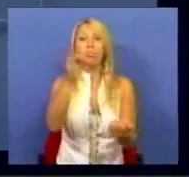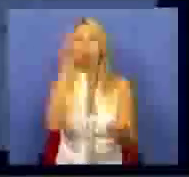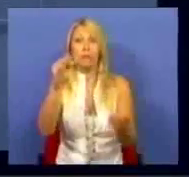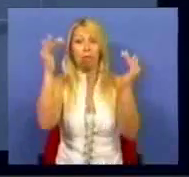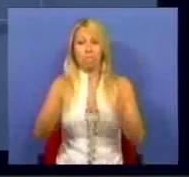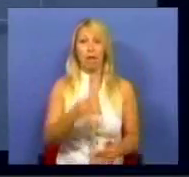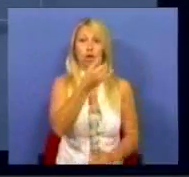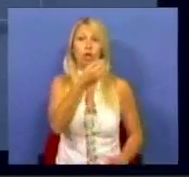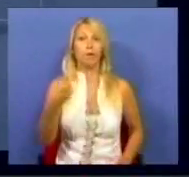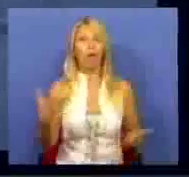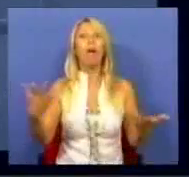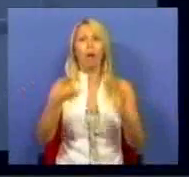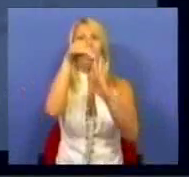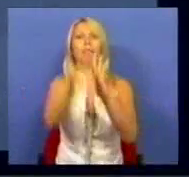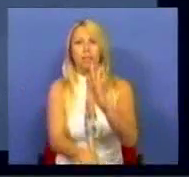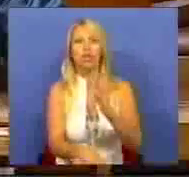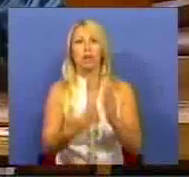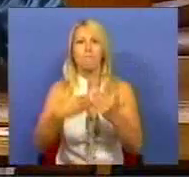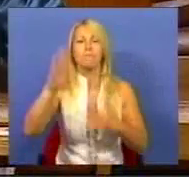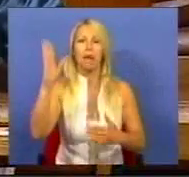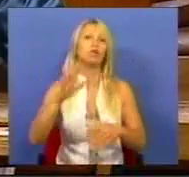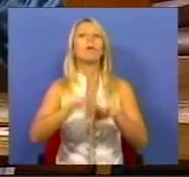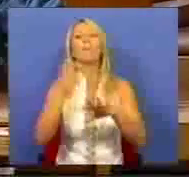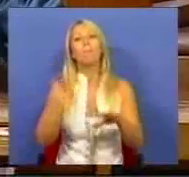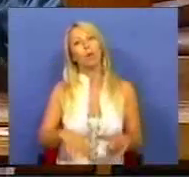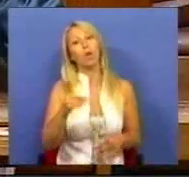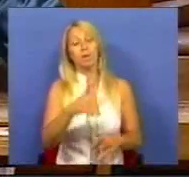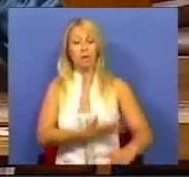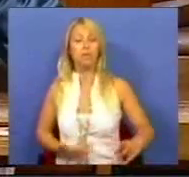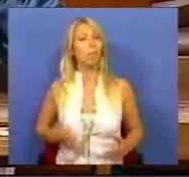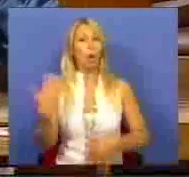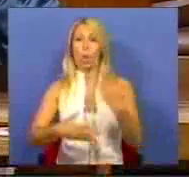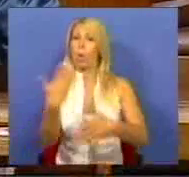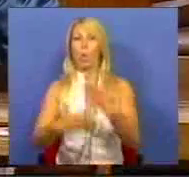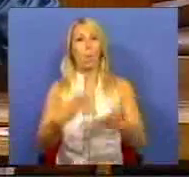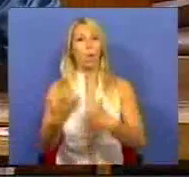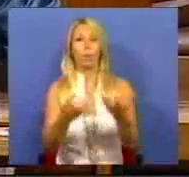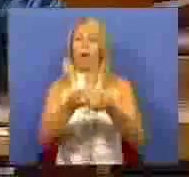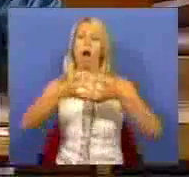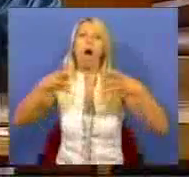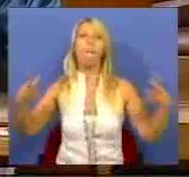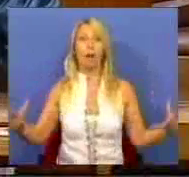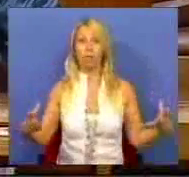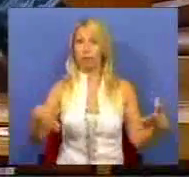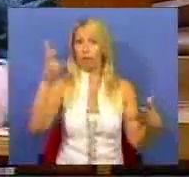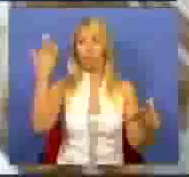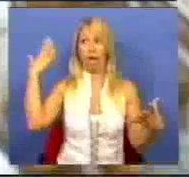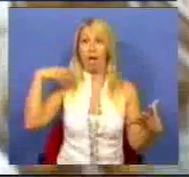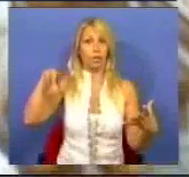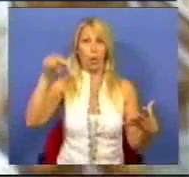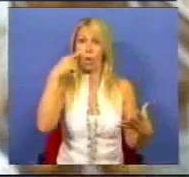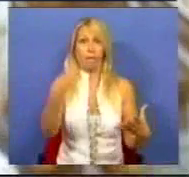e está a descer. Em consequência, o desemprego continua a subir para números nunca vistos.